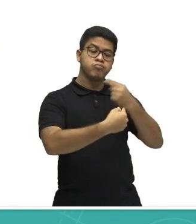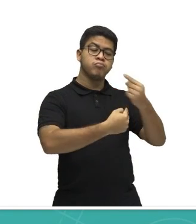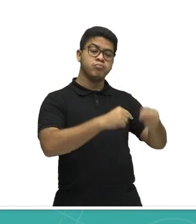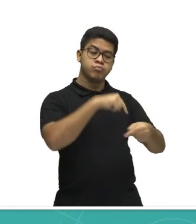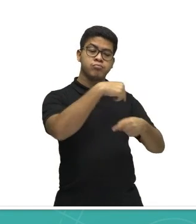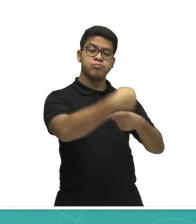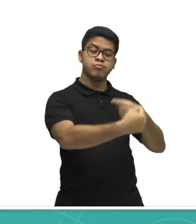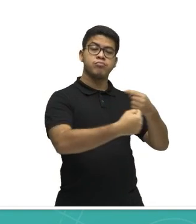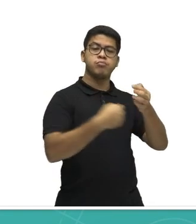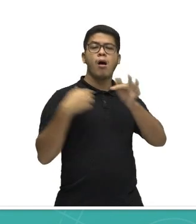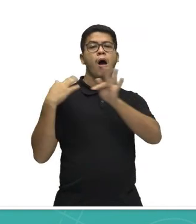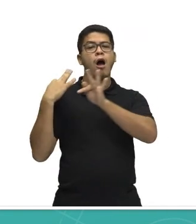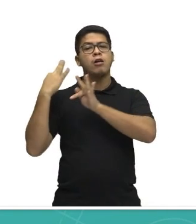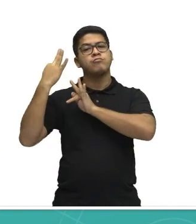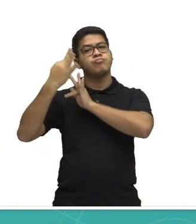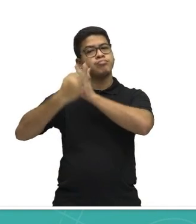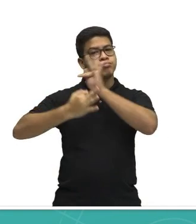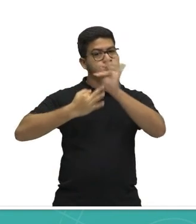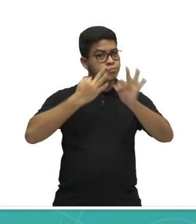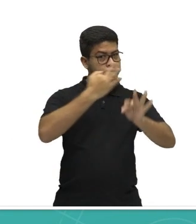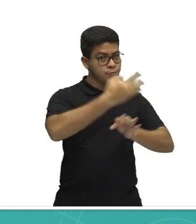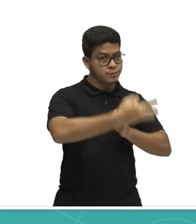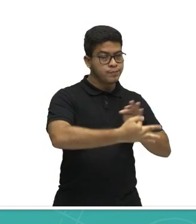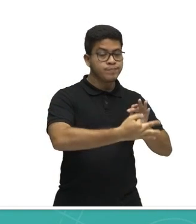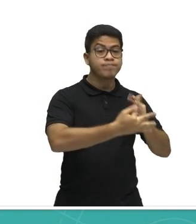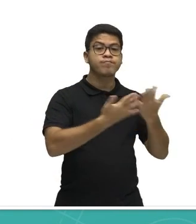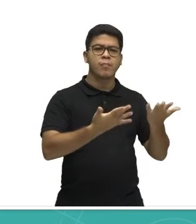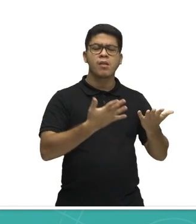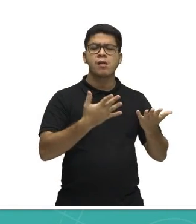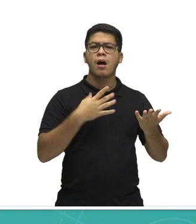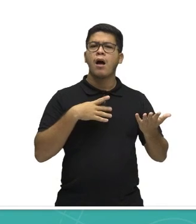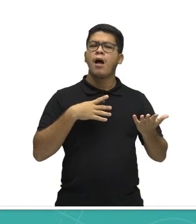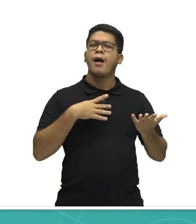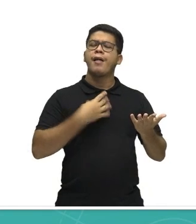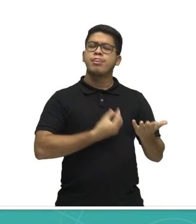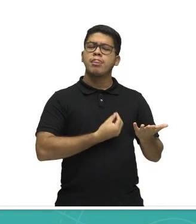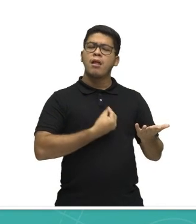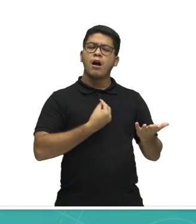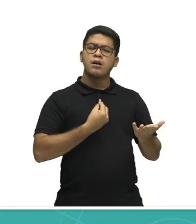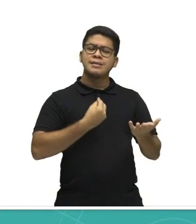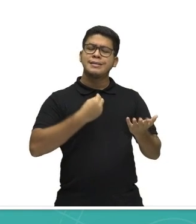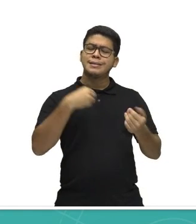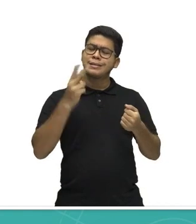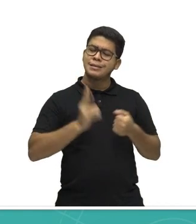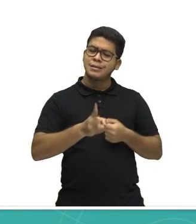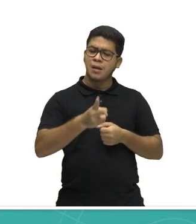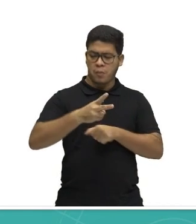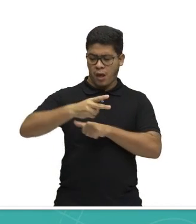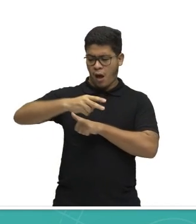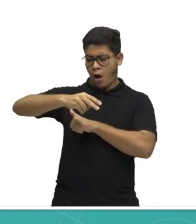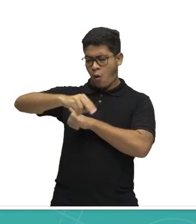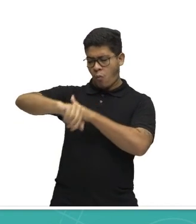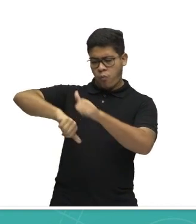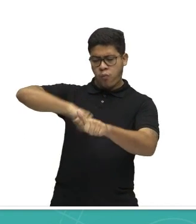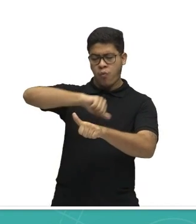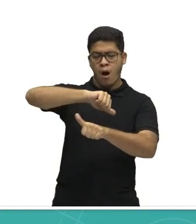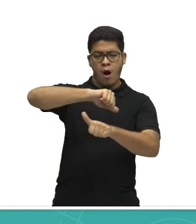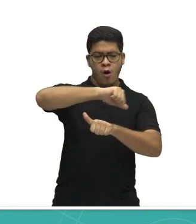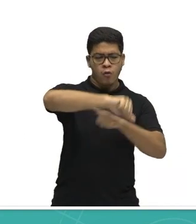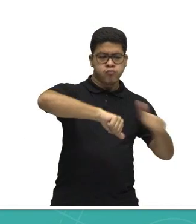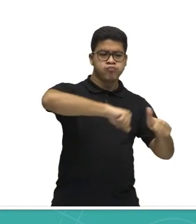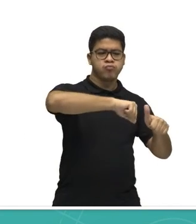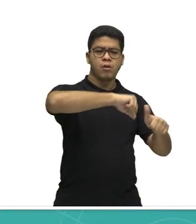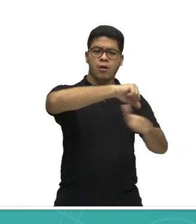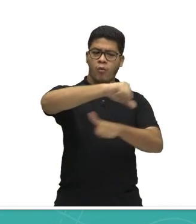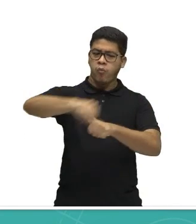geração. Então, o folclore é um elemento vivo, ele está sempre se modificando. Em cada região, ele